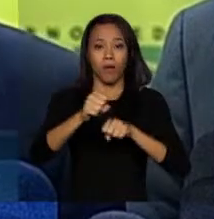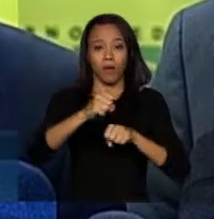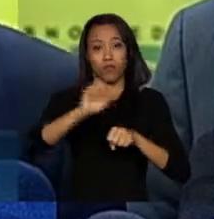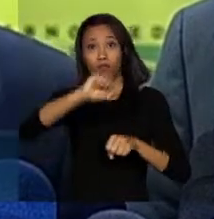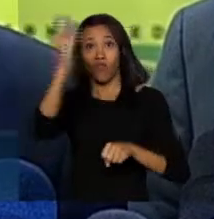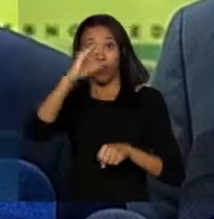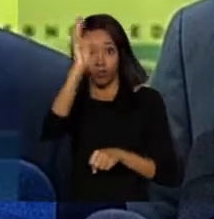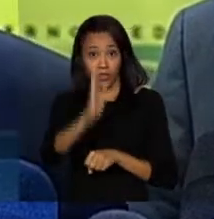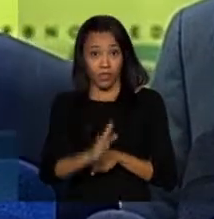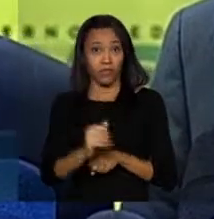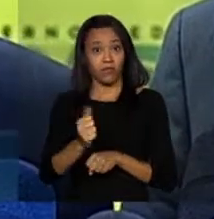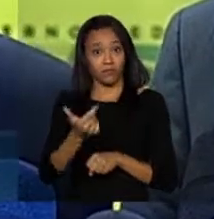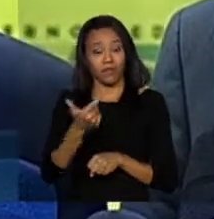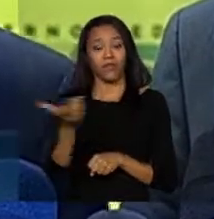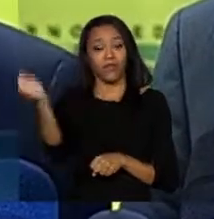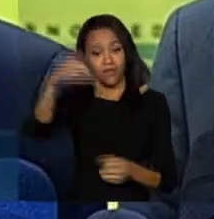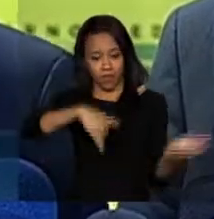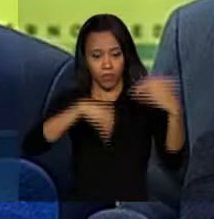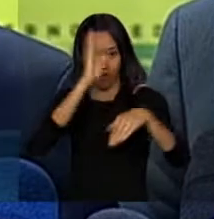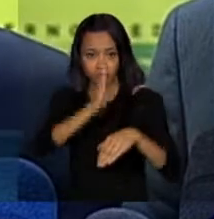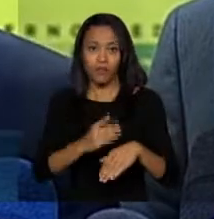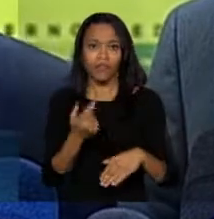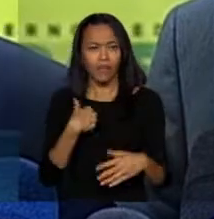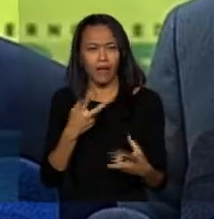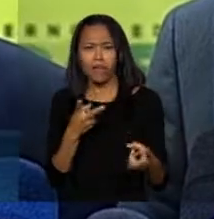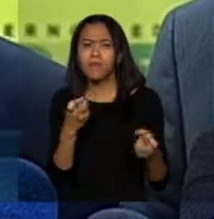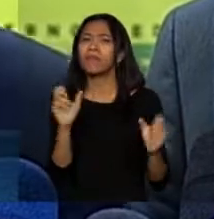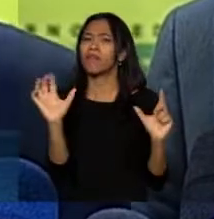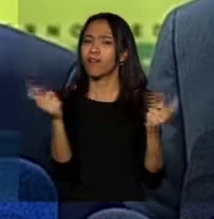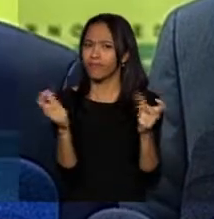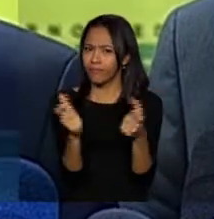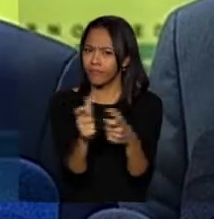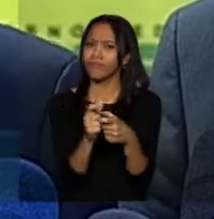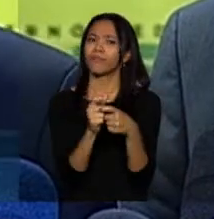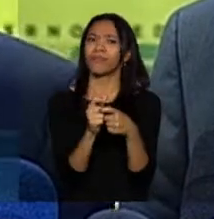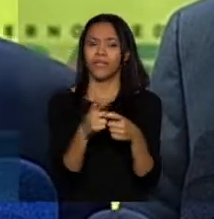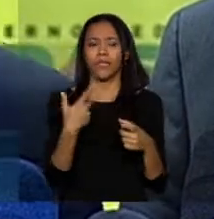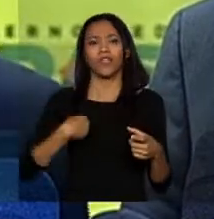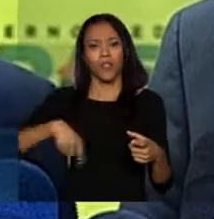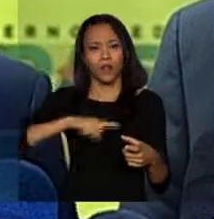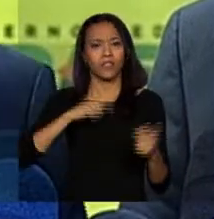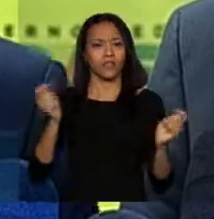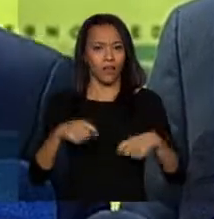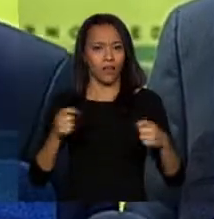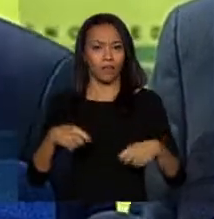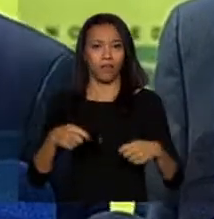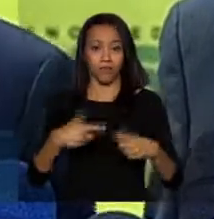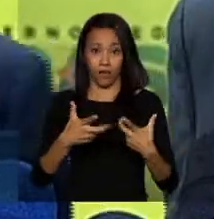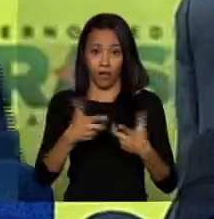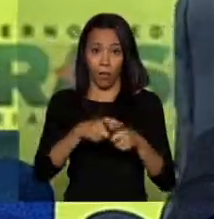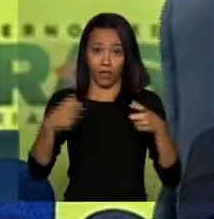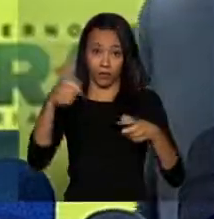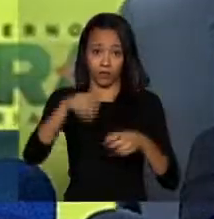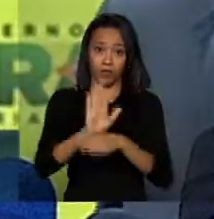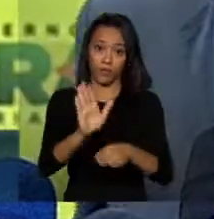que nós teremos capacidade de formar em quantidade e qualidade médicos suficientes para atender as nossas necessidades.